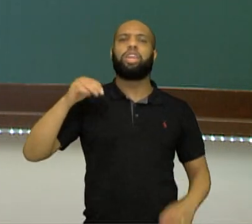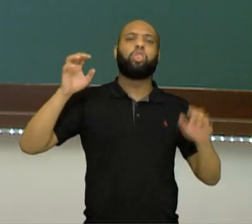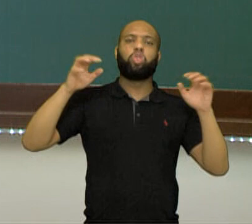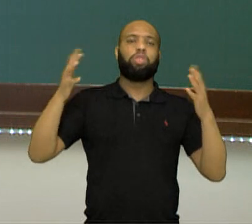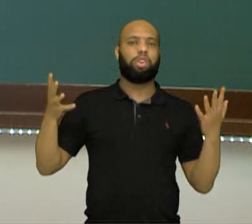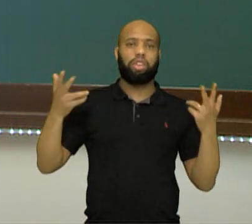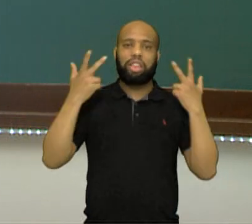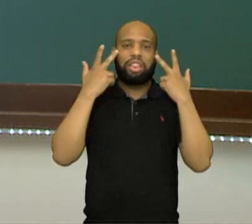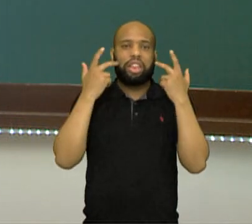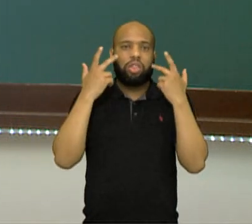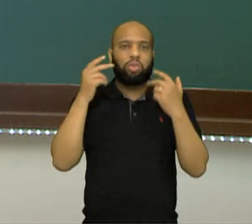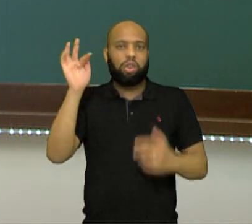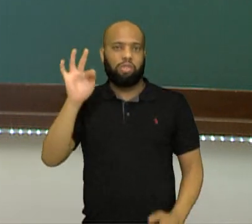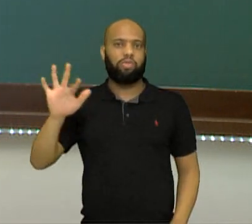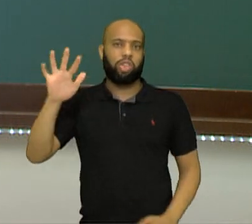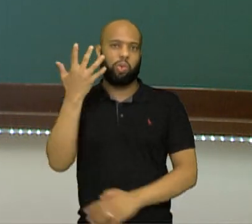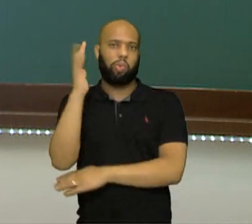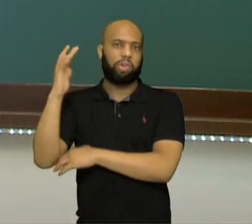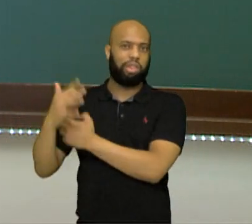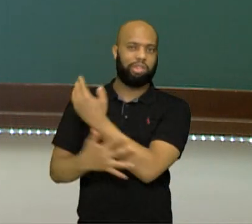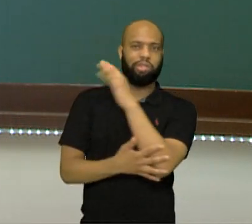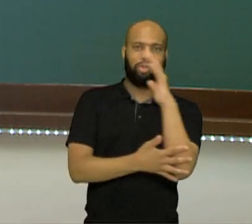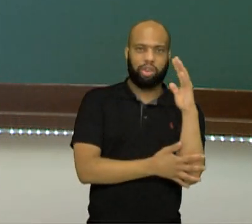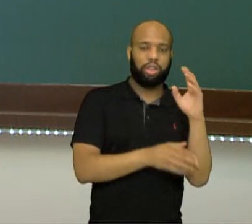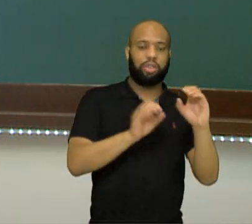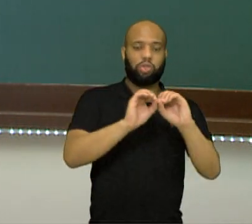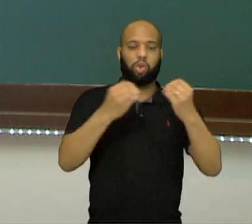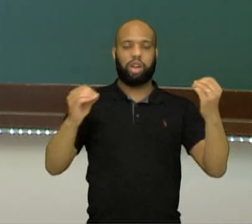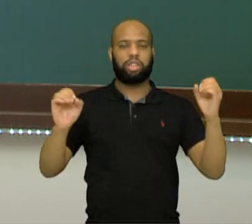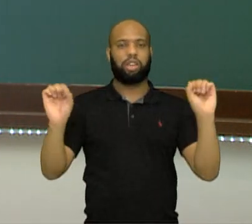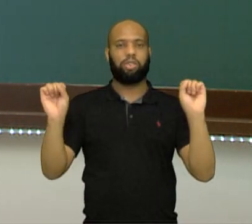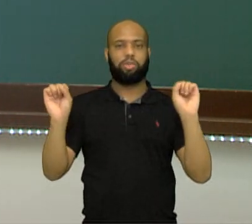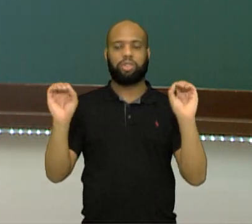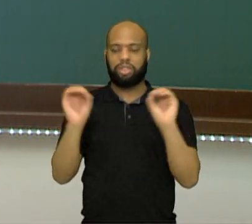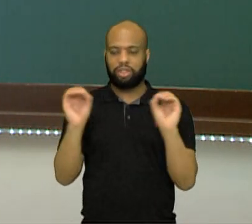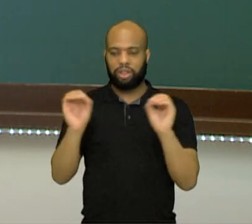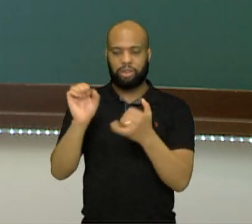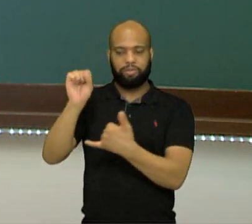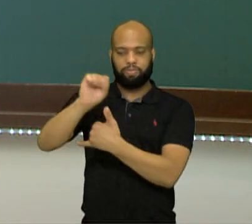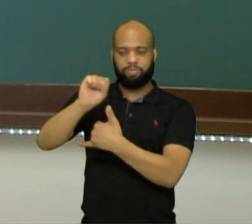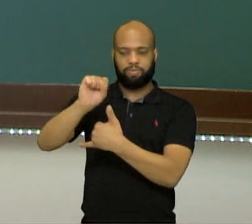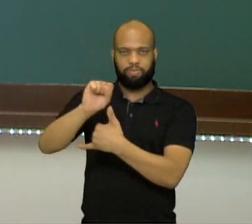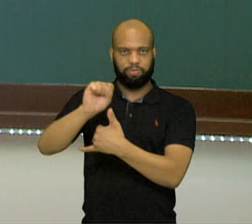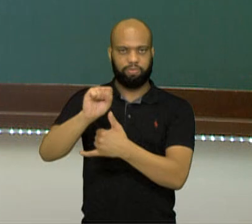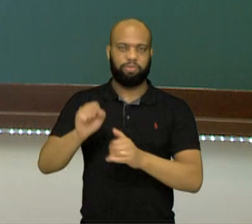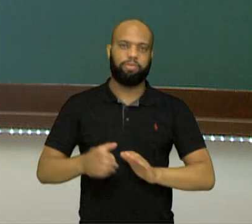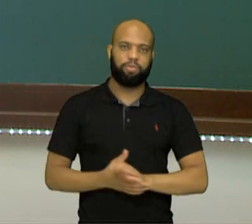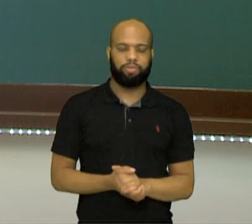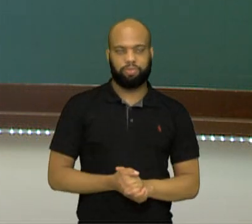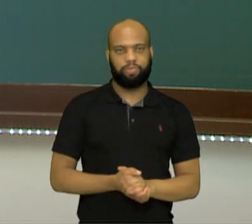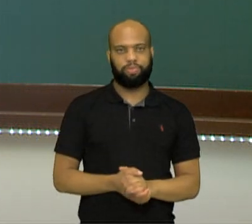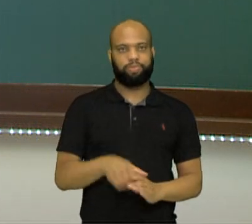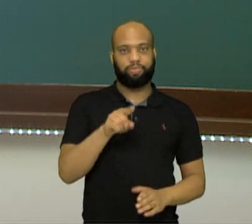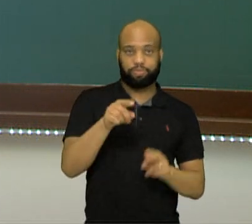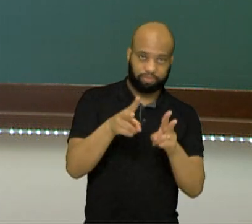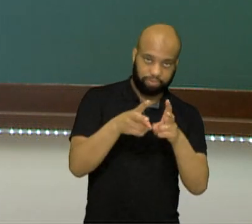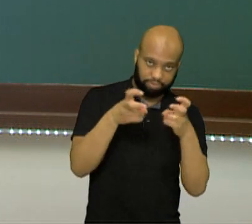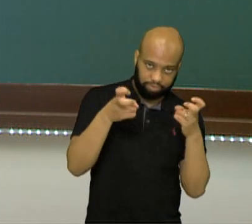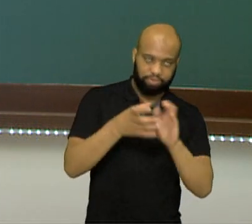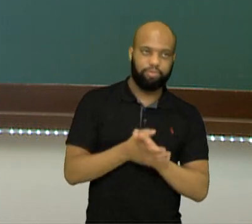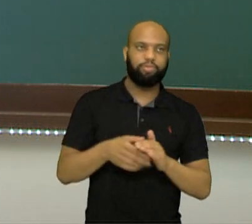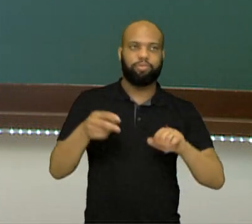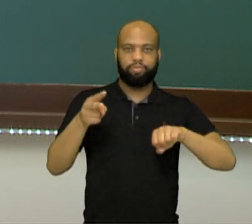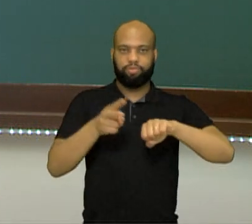fenômeno natural. Não tem sujeito. É uma oração sem sujeito. Então, perceberam como o verbo ele